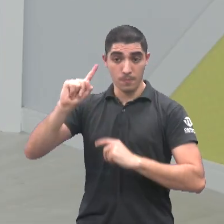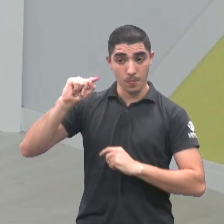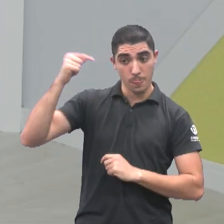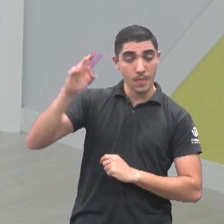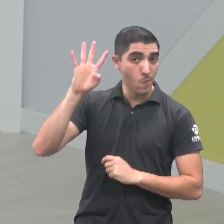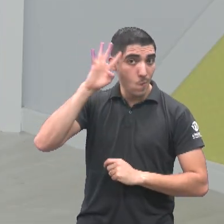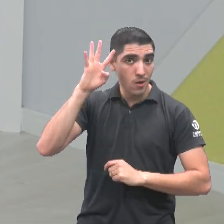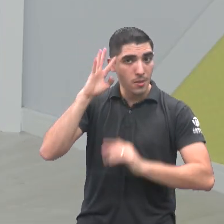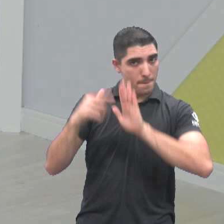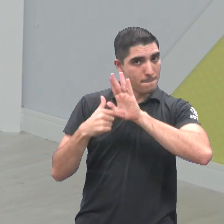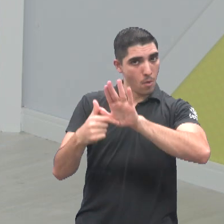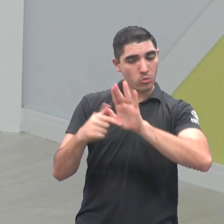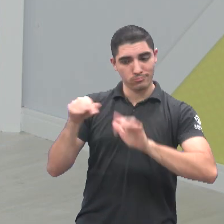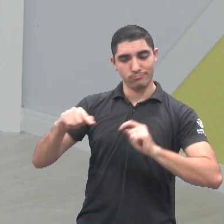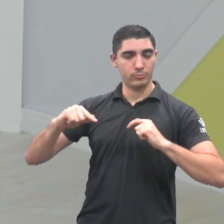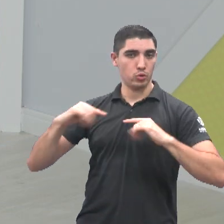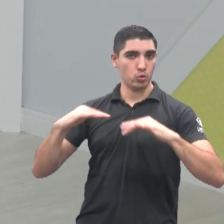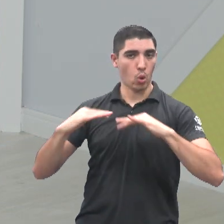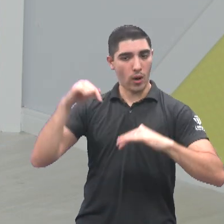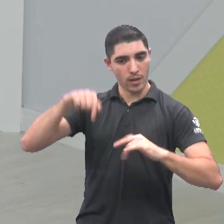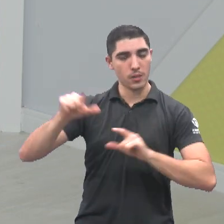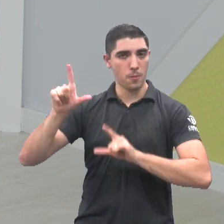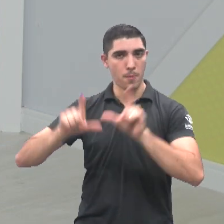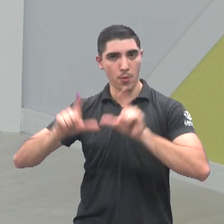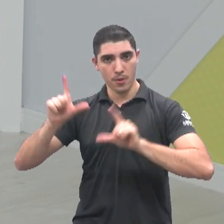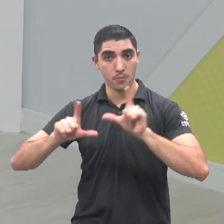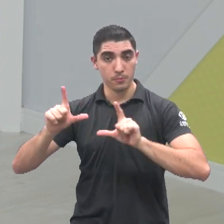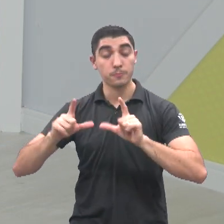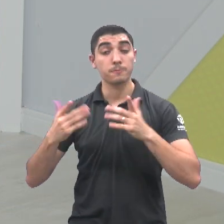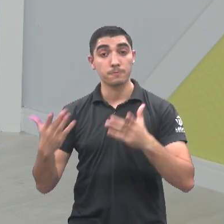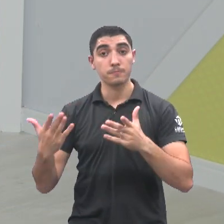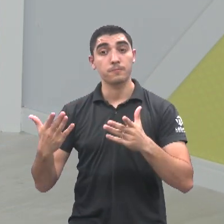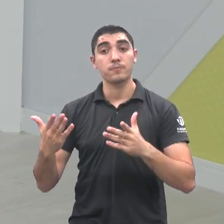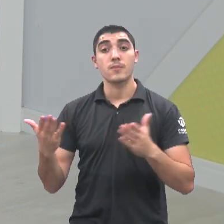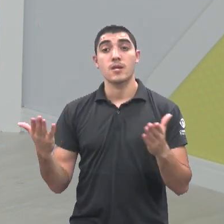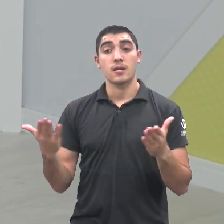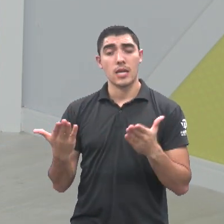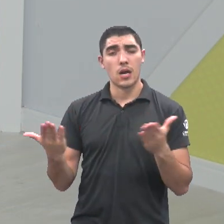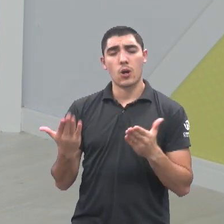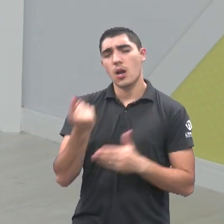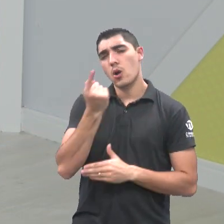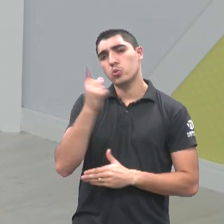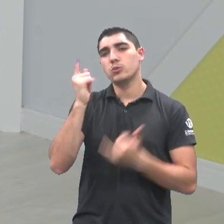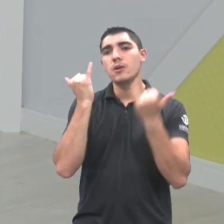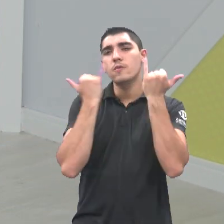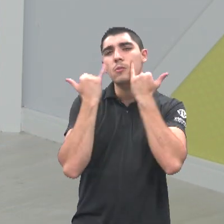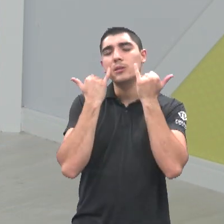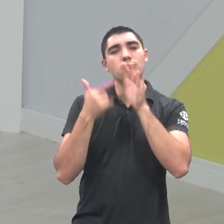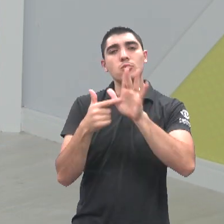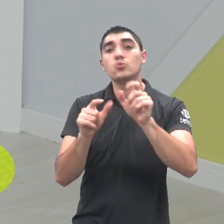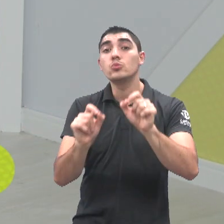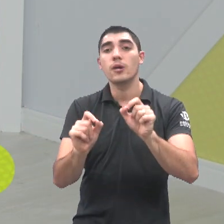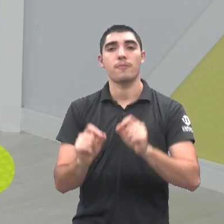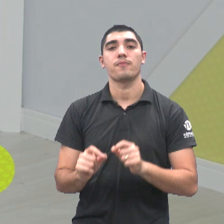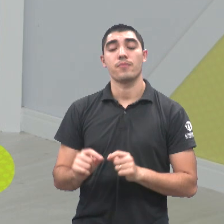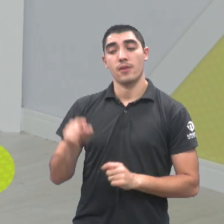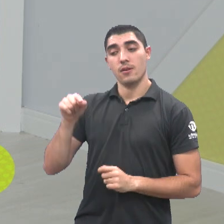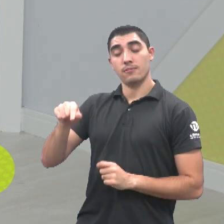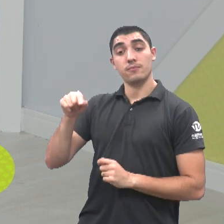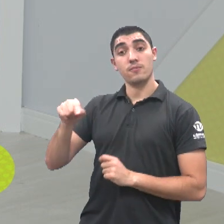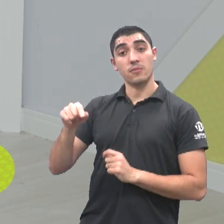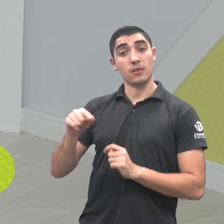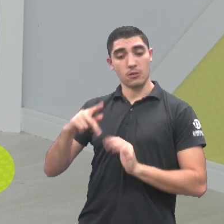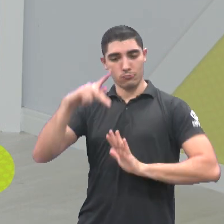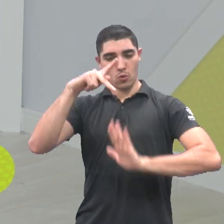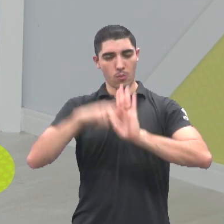os detalhes desta partida para você aqui no nosso Hora do Esporte, que fecha as informações agora, Brunão, falando sobre as seletivas do